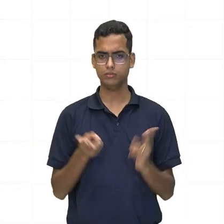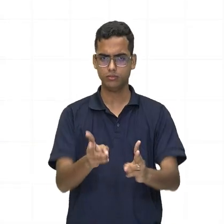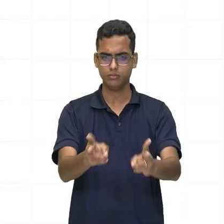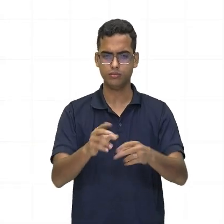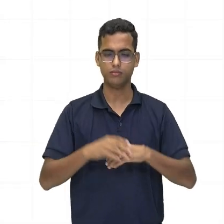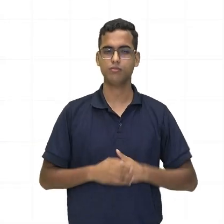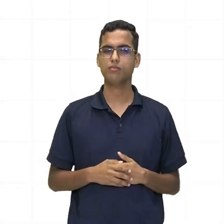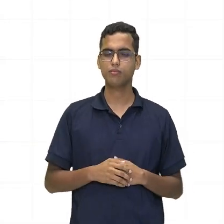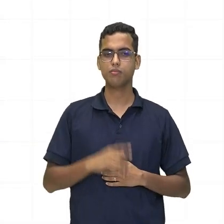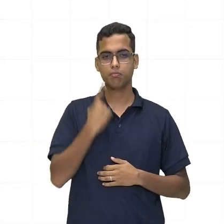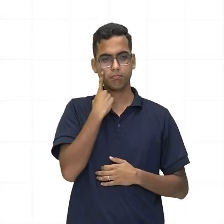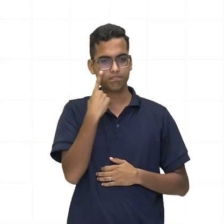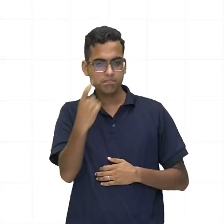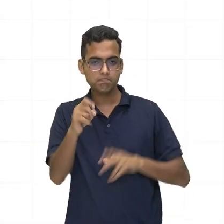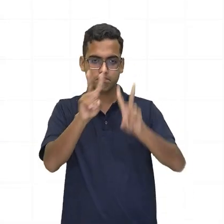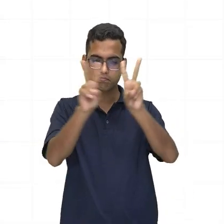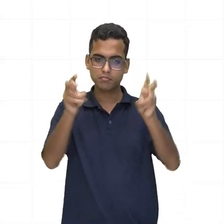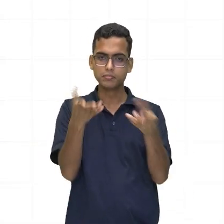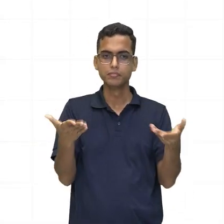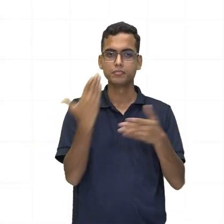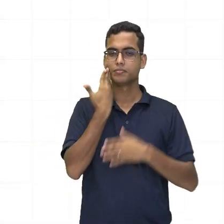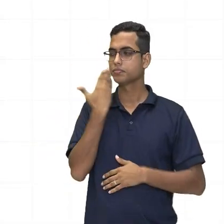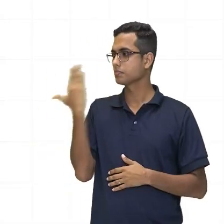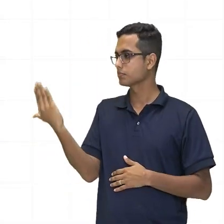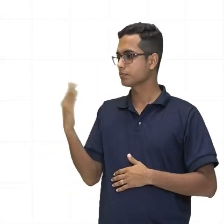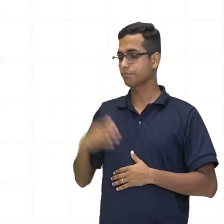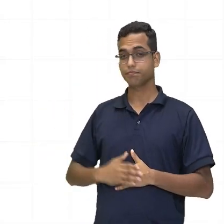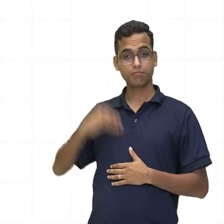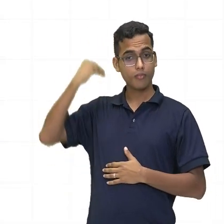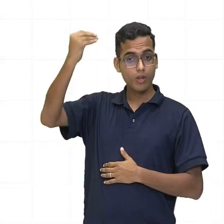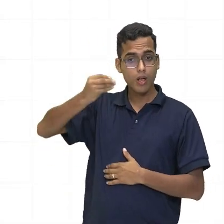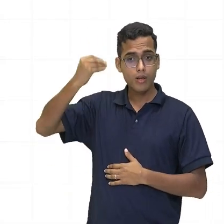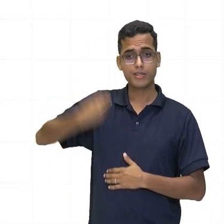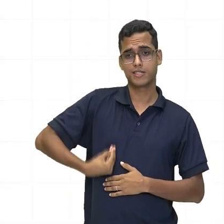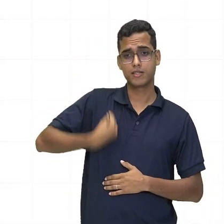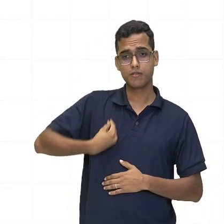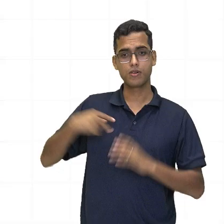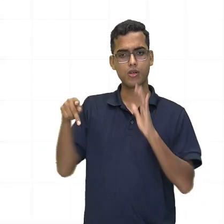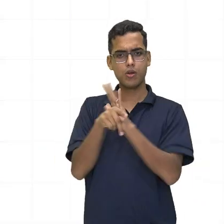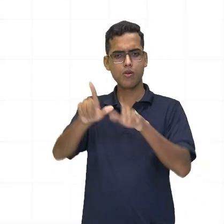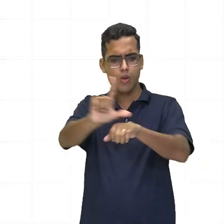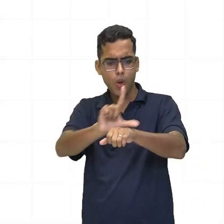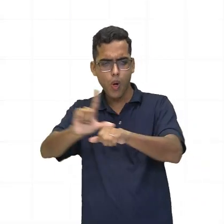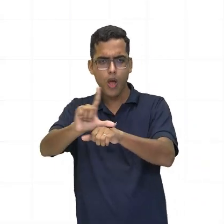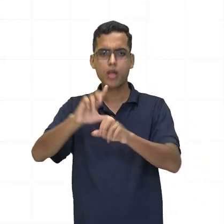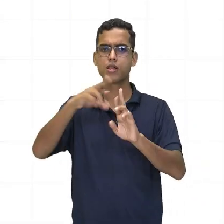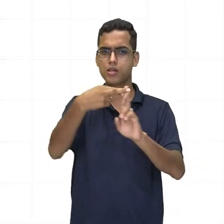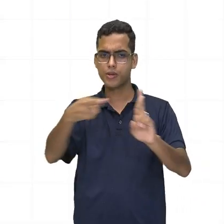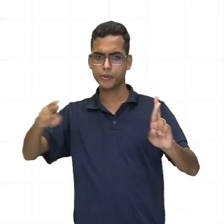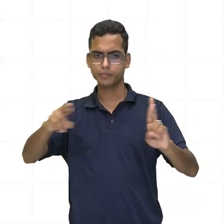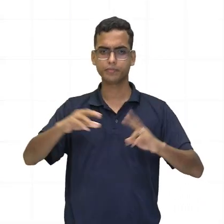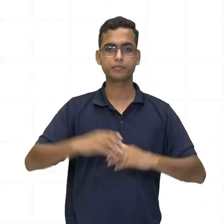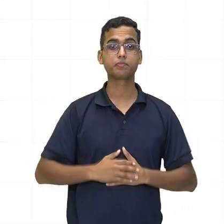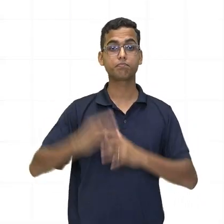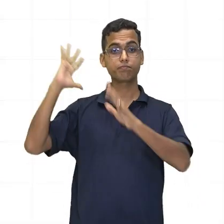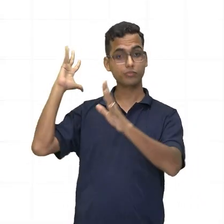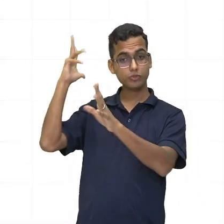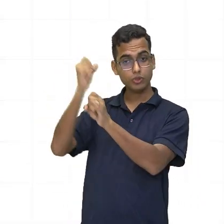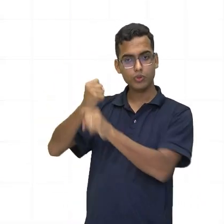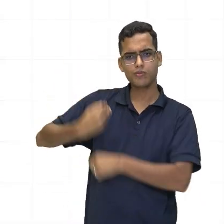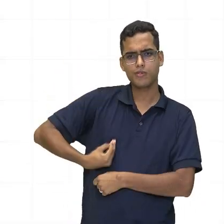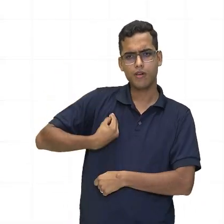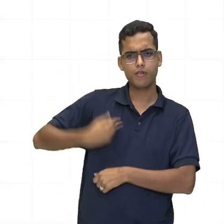muito interessante. Olha aí, o testemunho de vida do líder religioso. Vamos aprofundar isso que já foi falado em outros momentos dessa